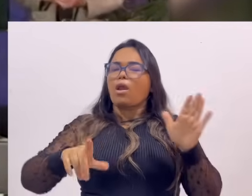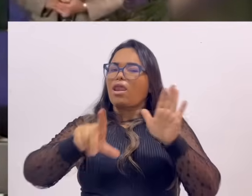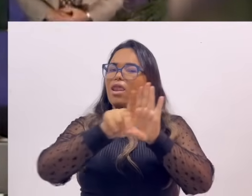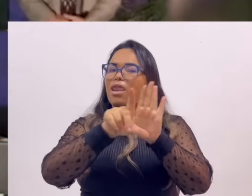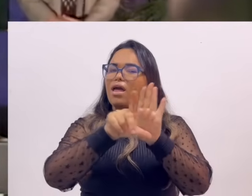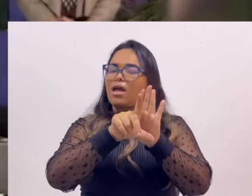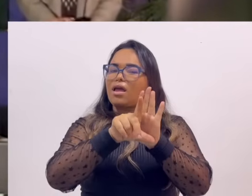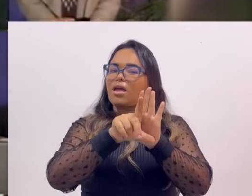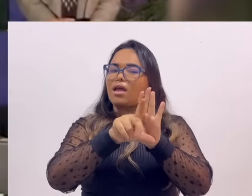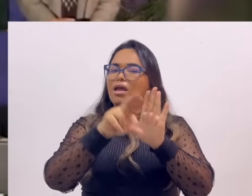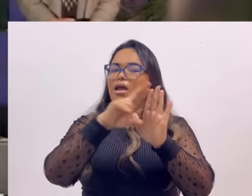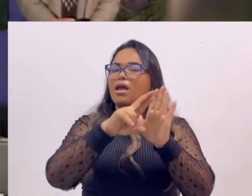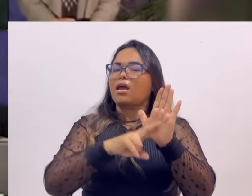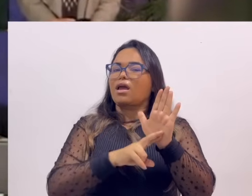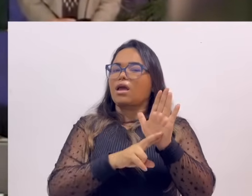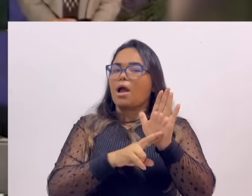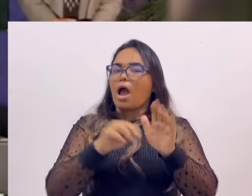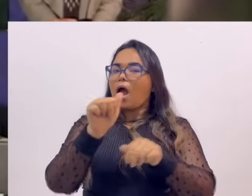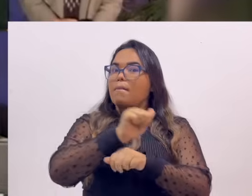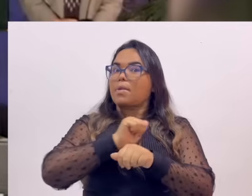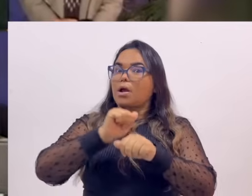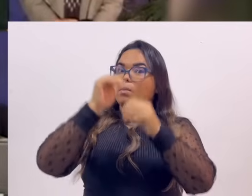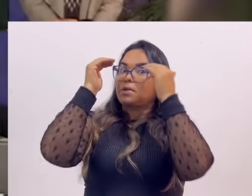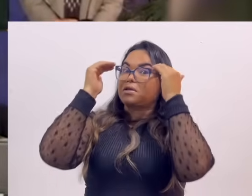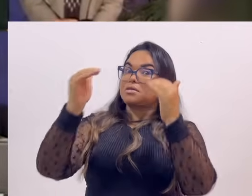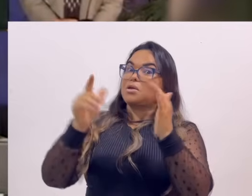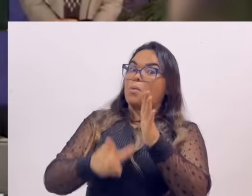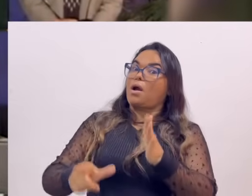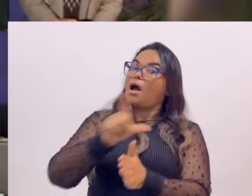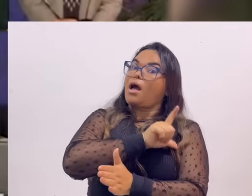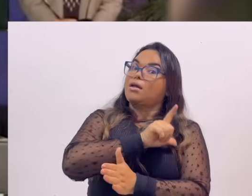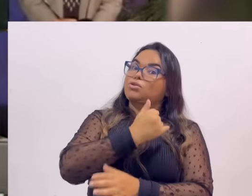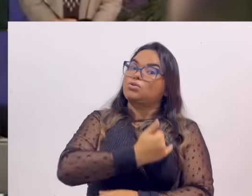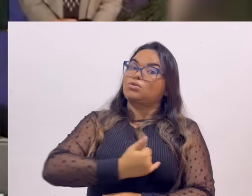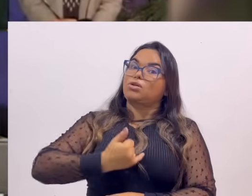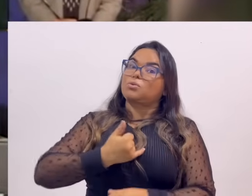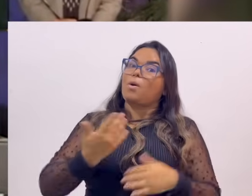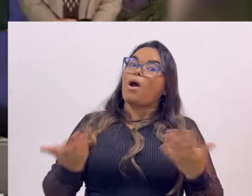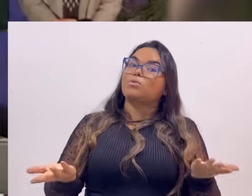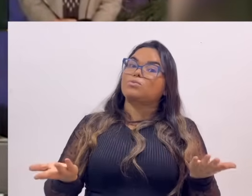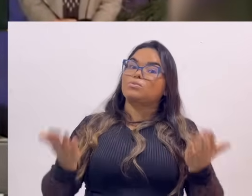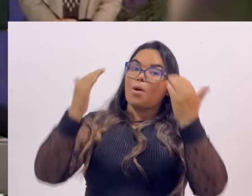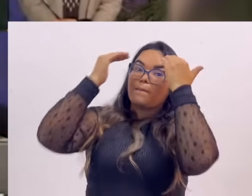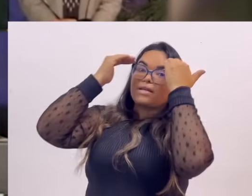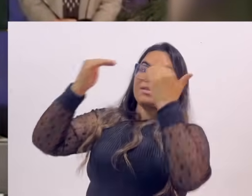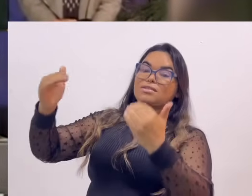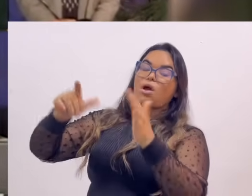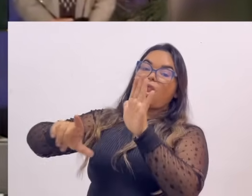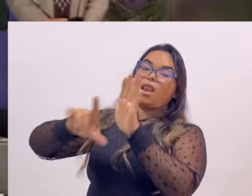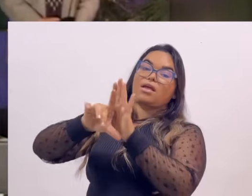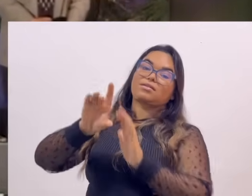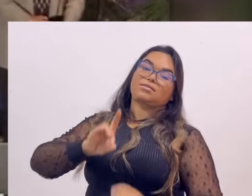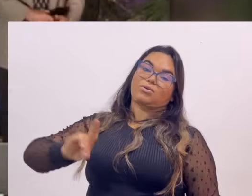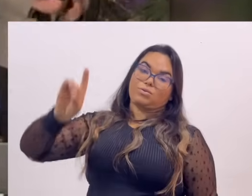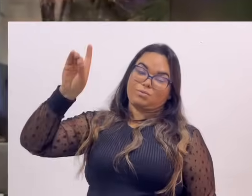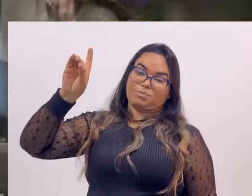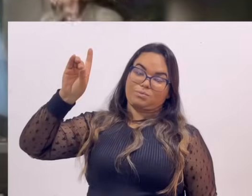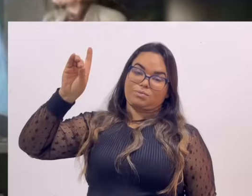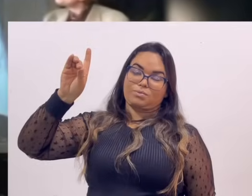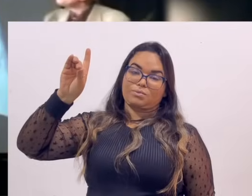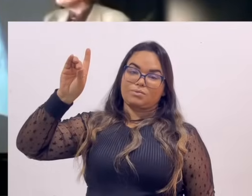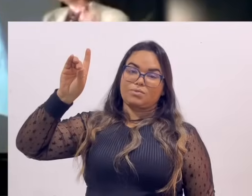e preceitos guardou Abraão, então? Isso era antes dos judeus? Evidentemente, ele obedeceu aos mandamentos de Deus.